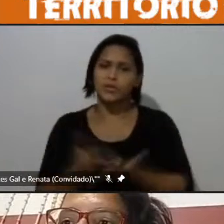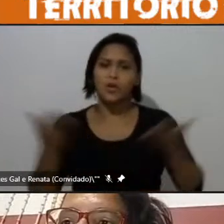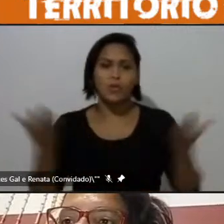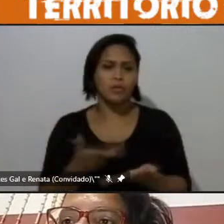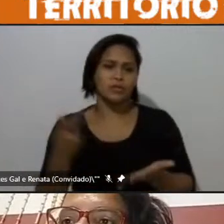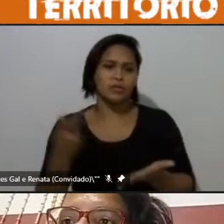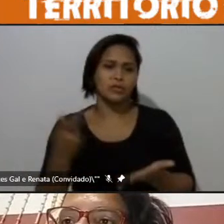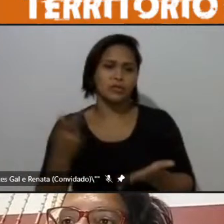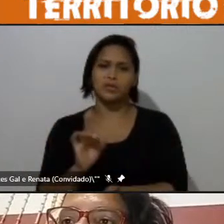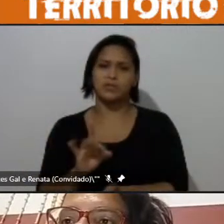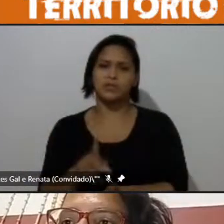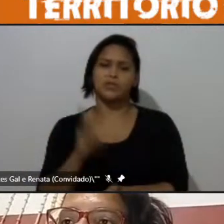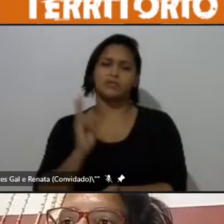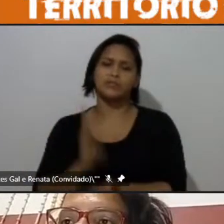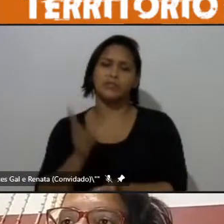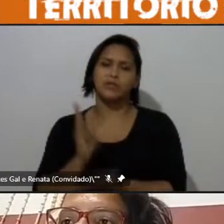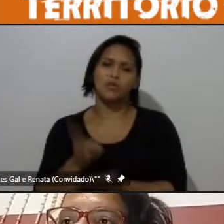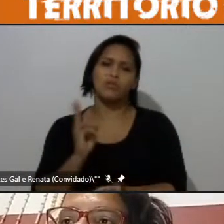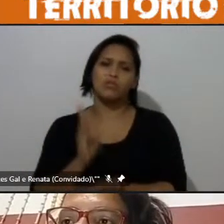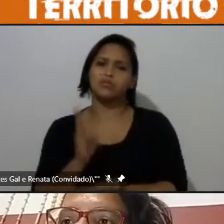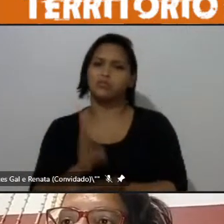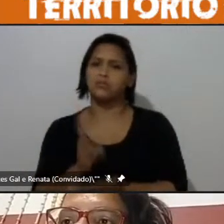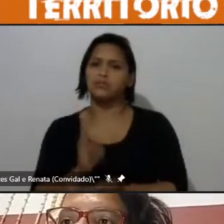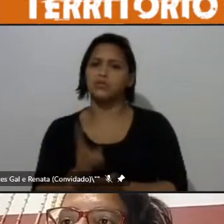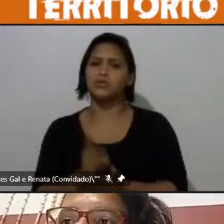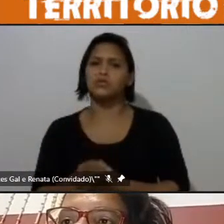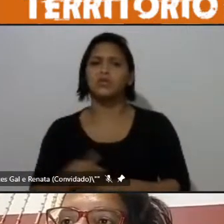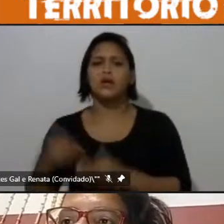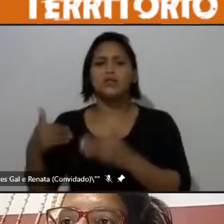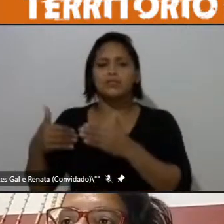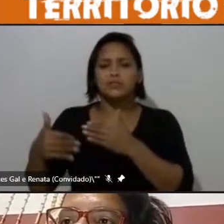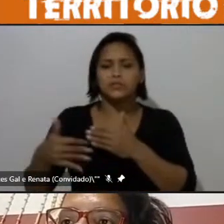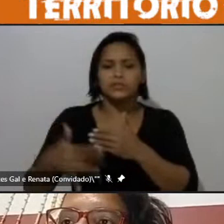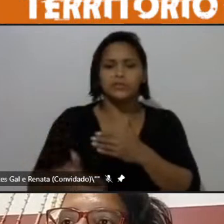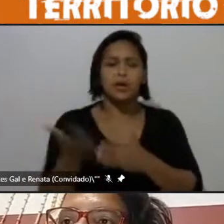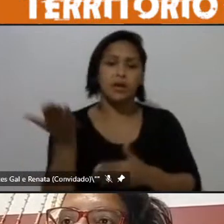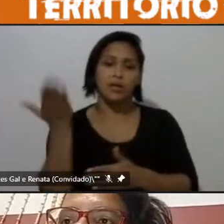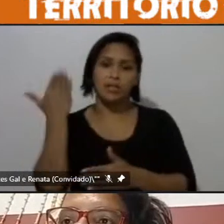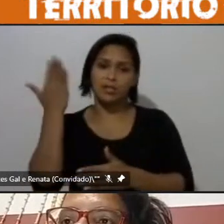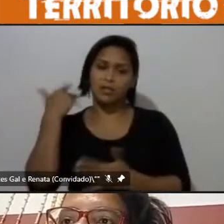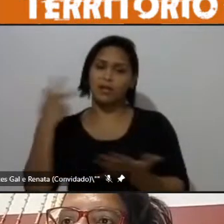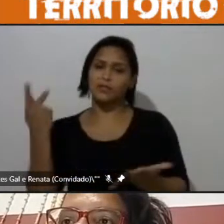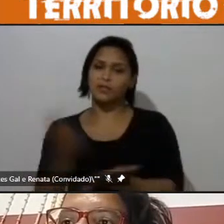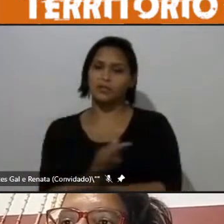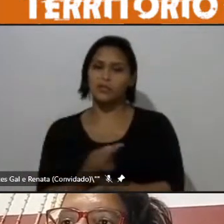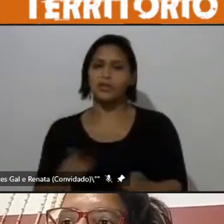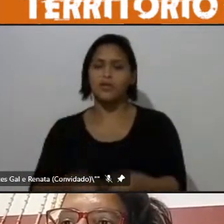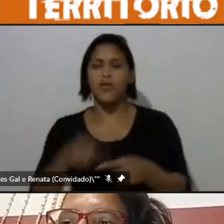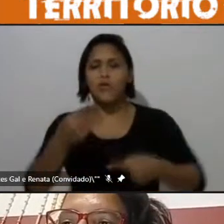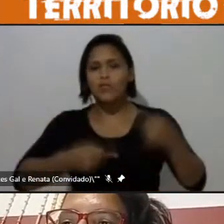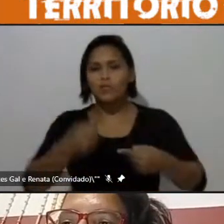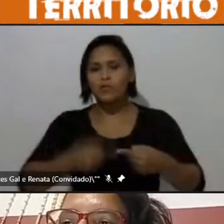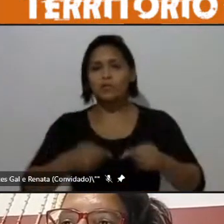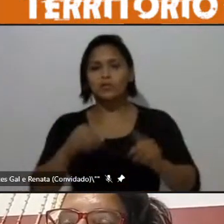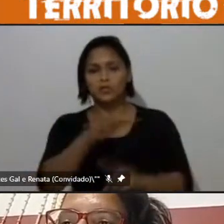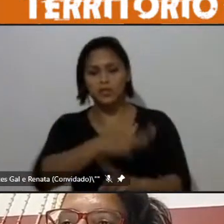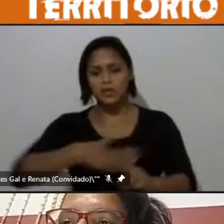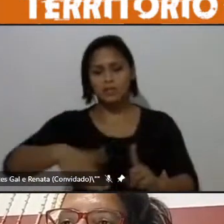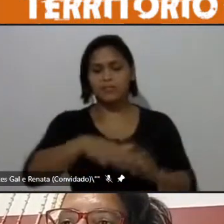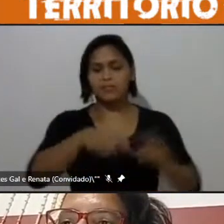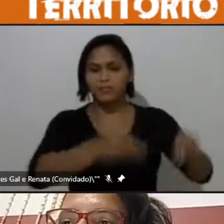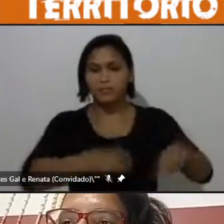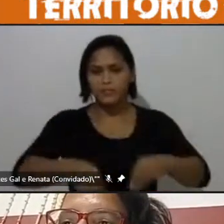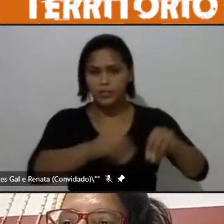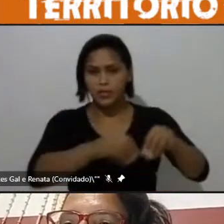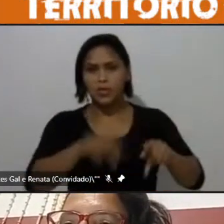isso continua de uma forma, né, uma forma permanente, constante, e quando a gente vai discutir isso nos territórios periféricos, a